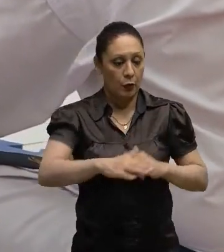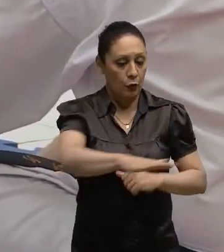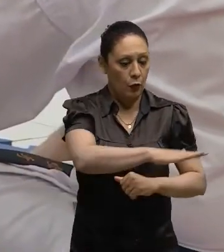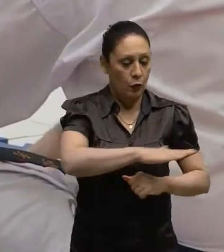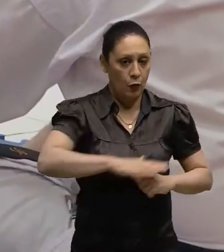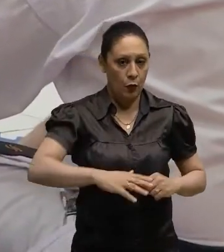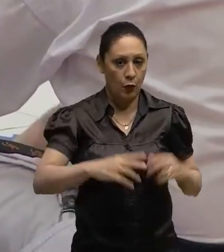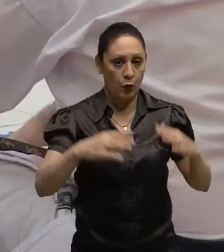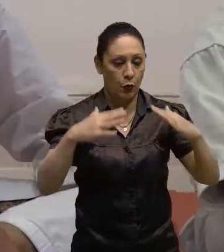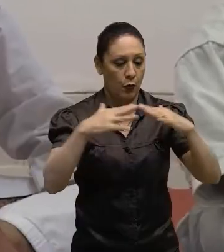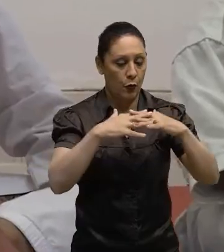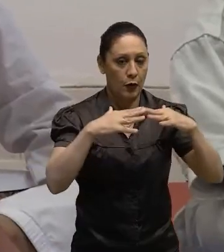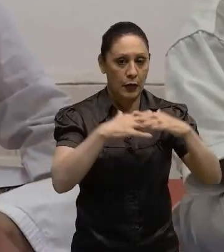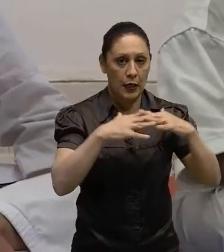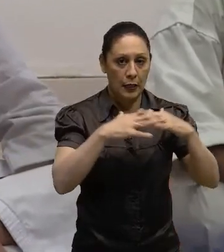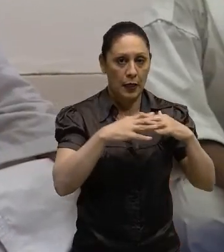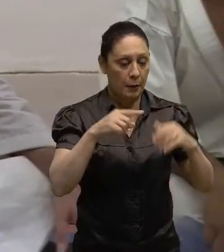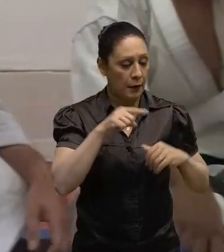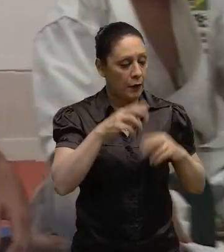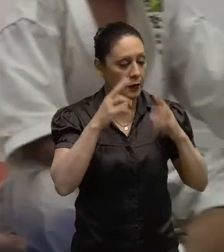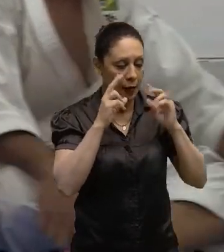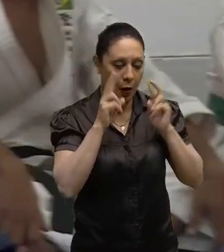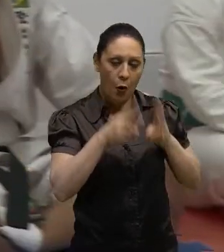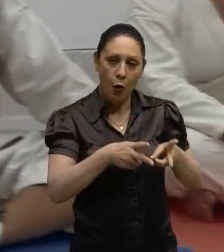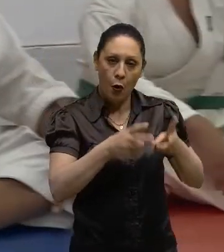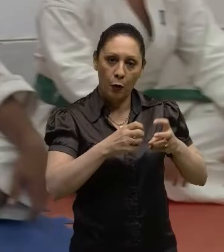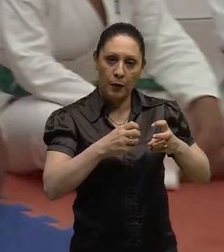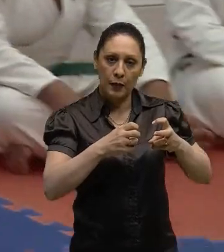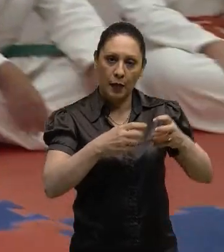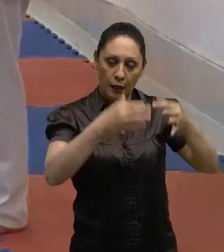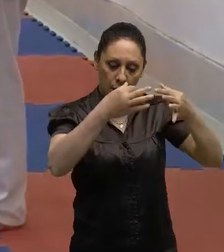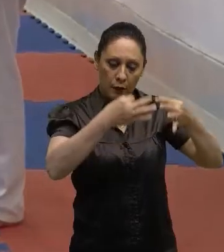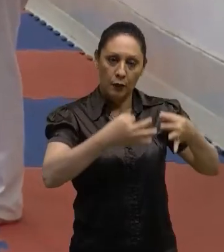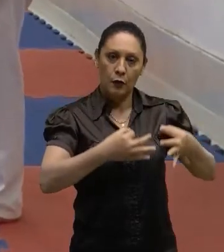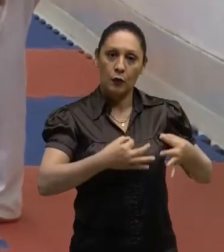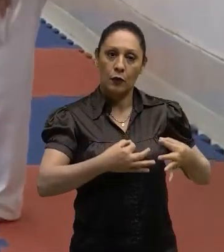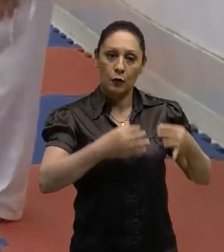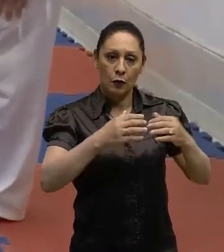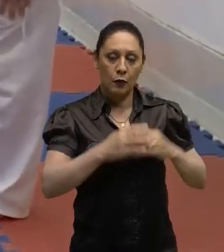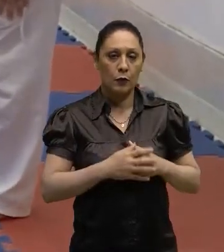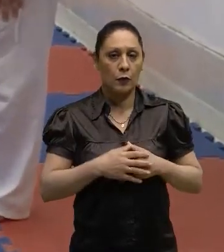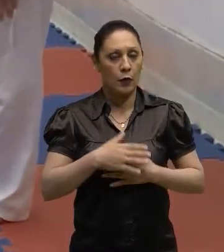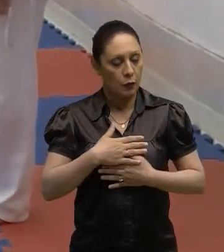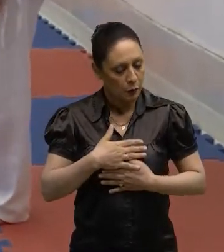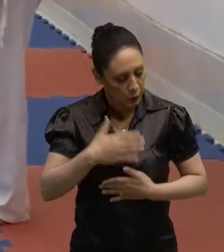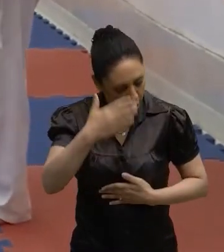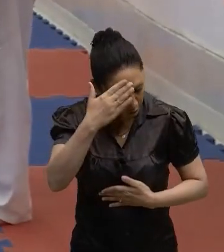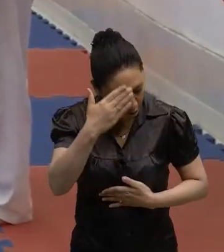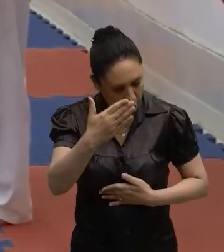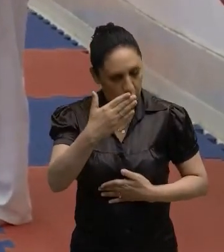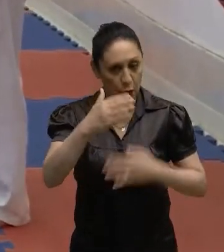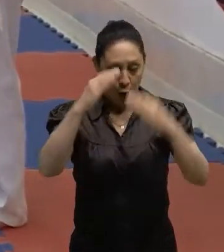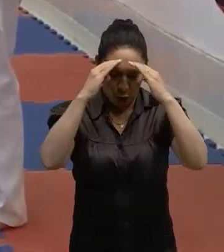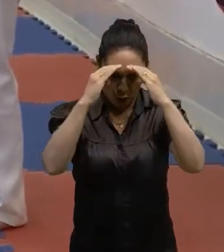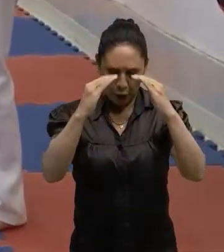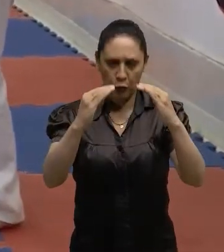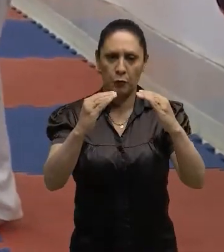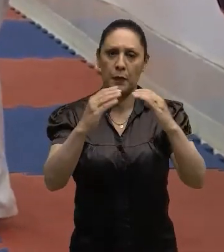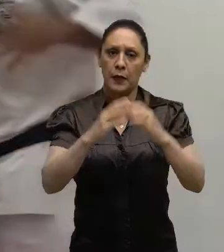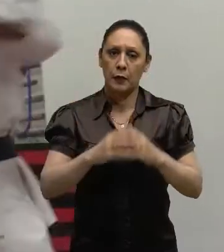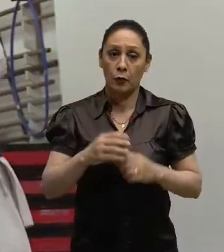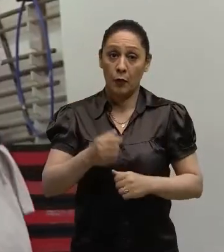aqui, existe uma postura, existe um cumprimento em que você, antes de entrar, você cumprimenta a área de treinamento. Por